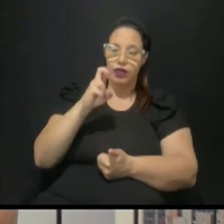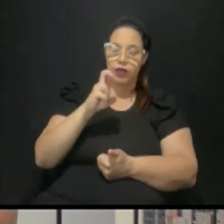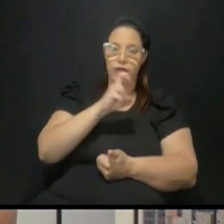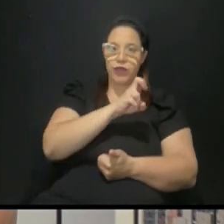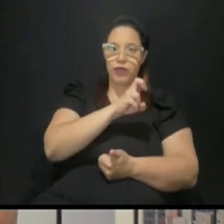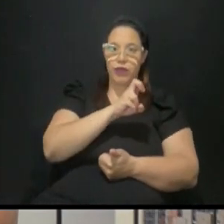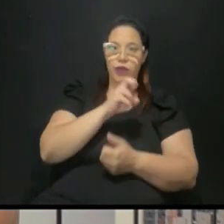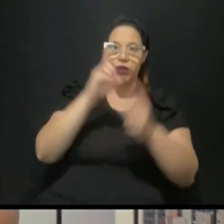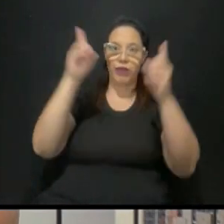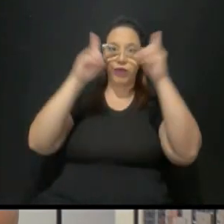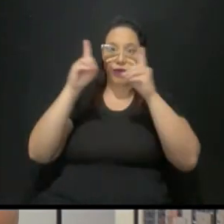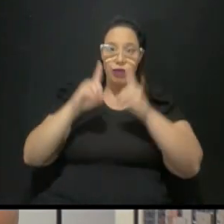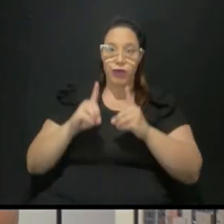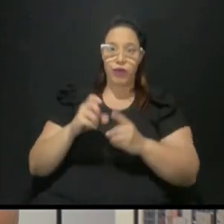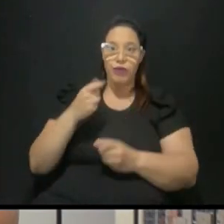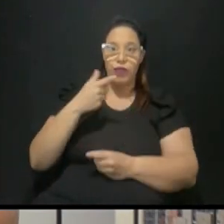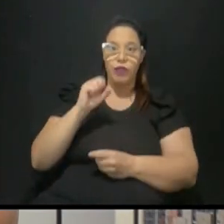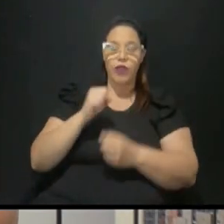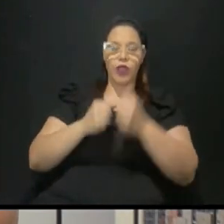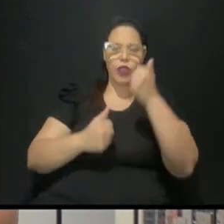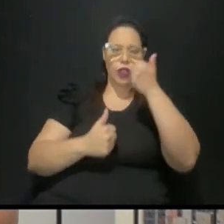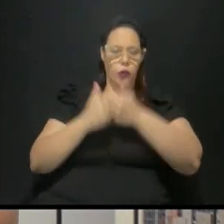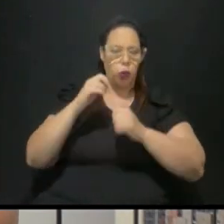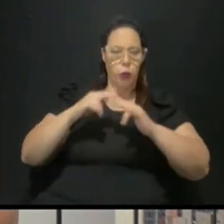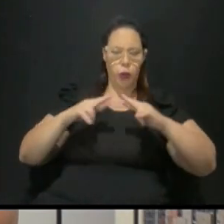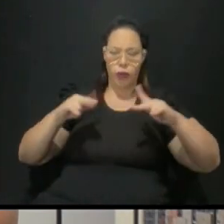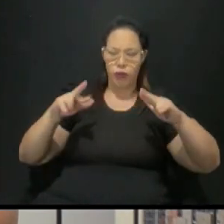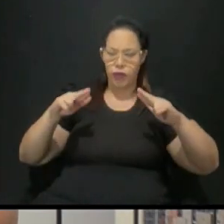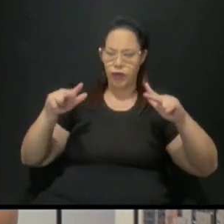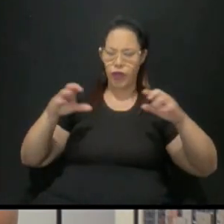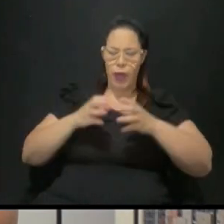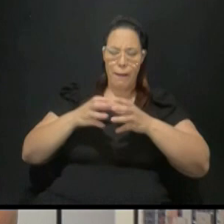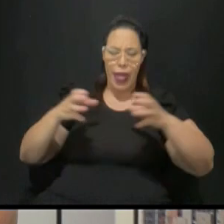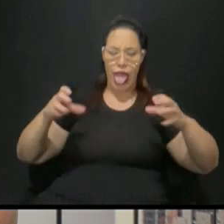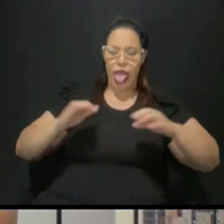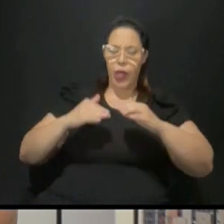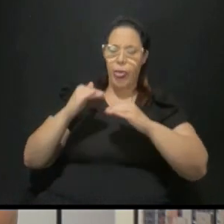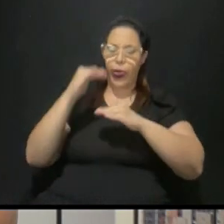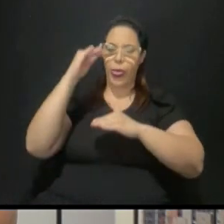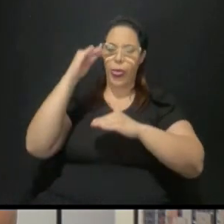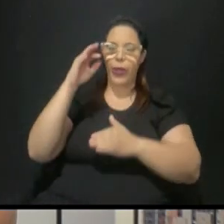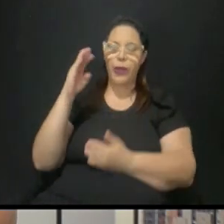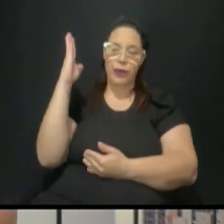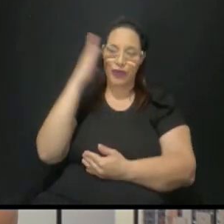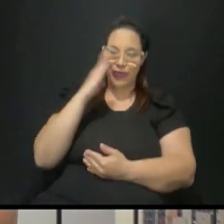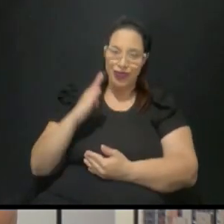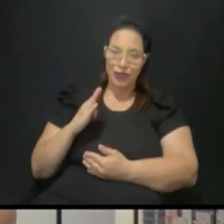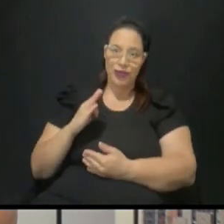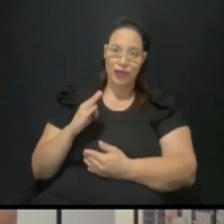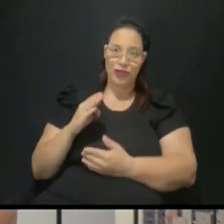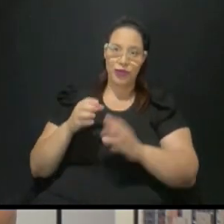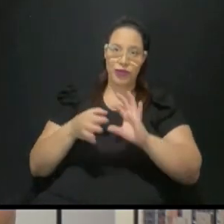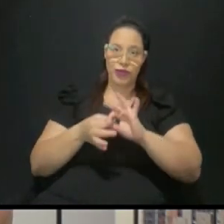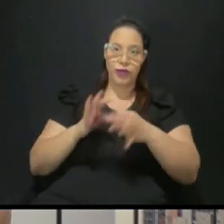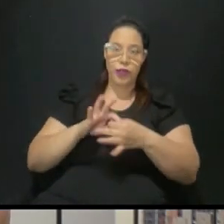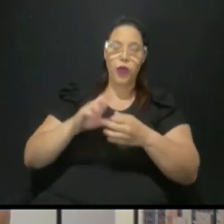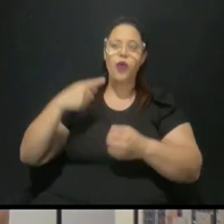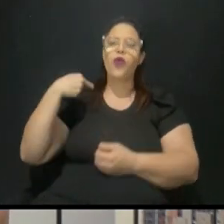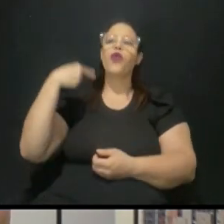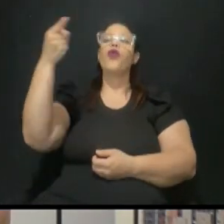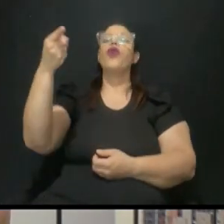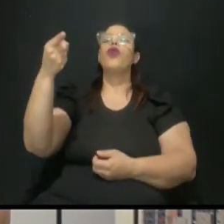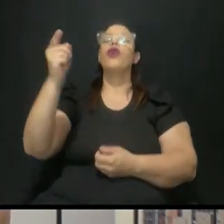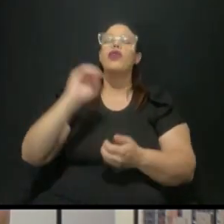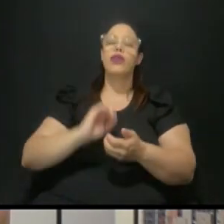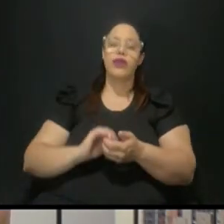20 modalidades. É a maior delegação brasileira já anunciada para uma edição dos Jogos fora do Brasil. Antes, a maior